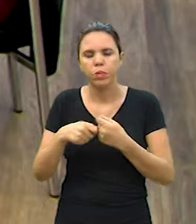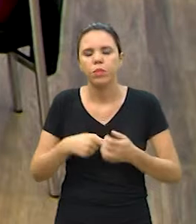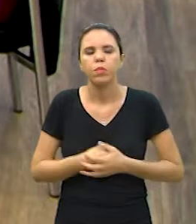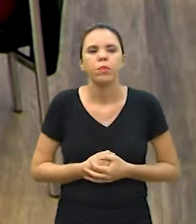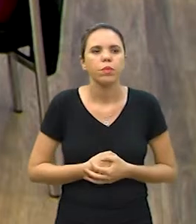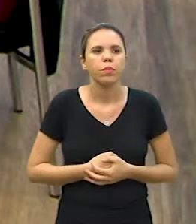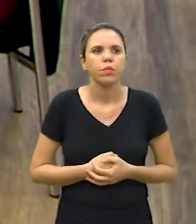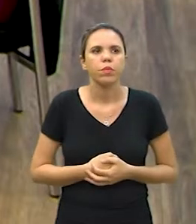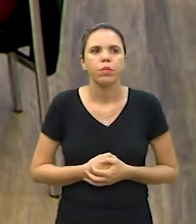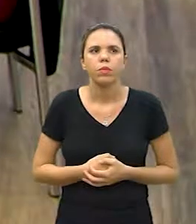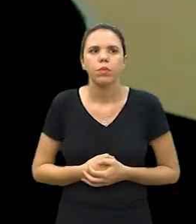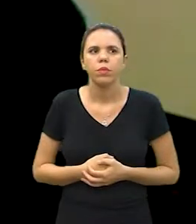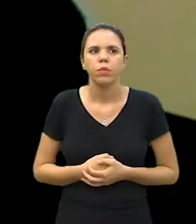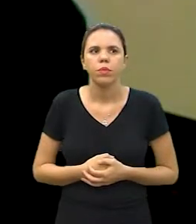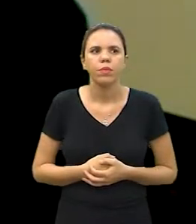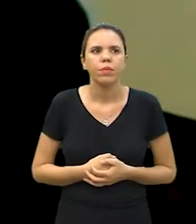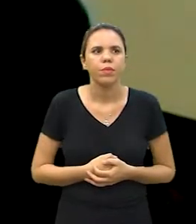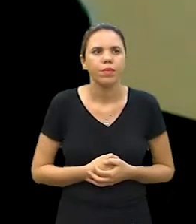de Ordem.